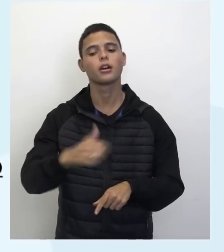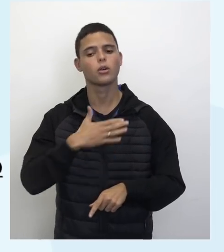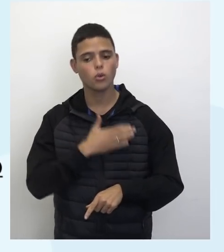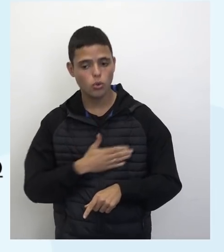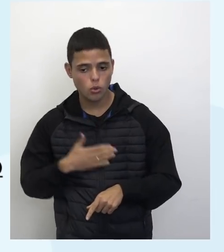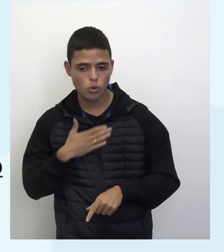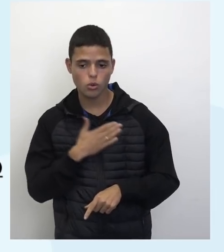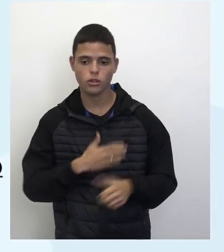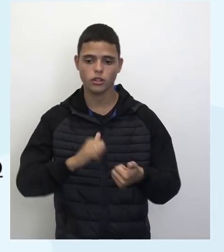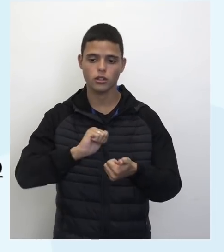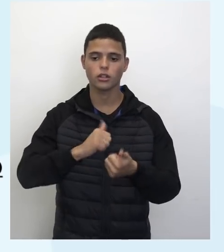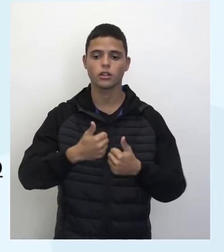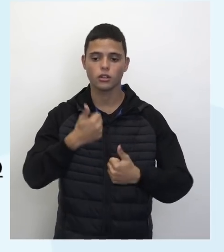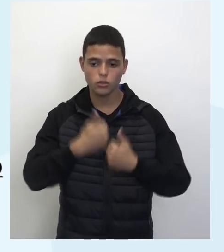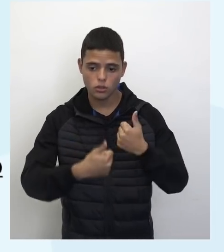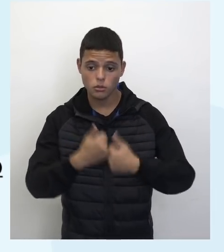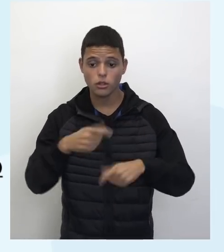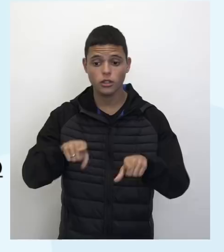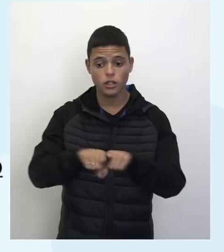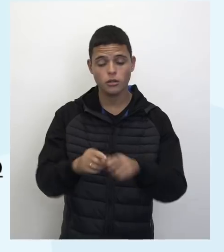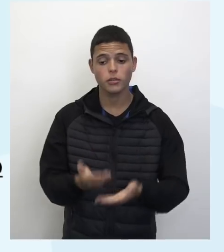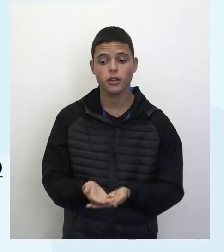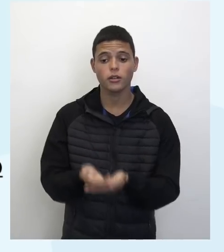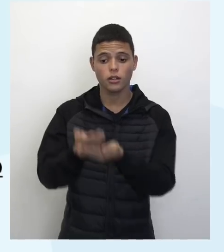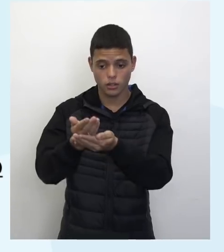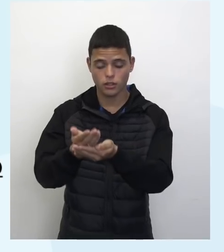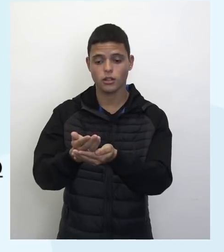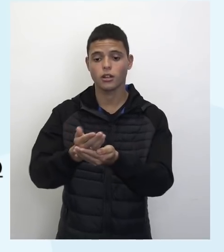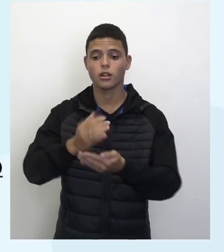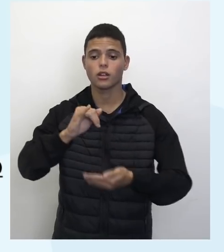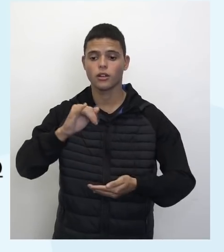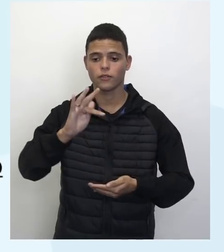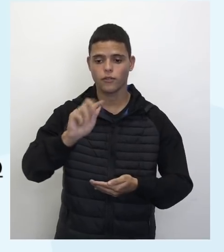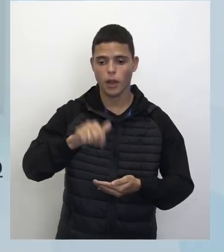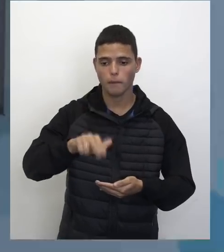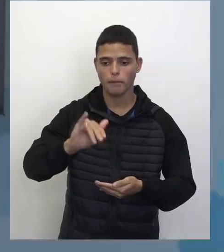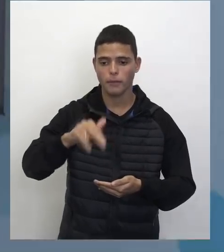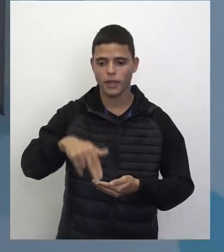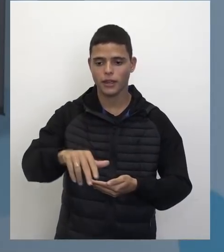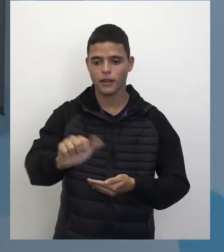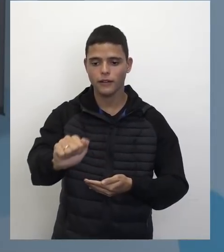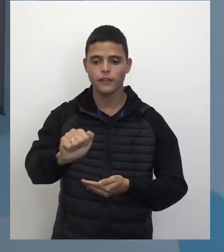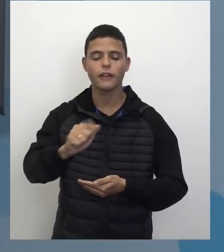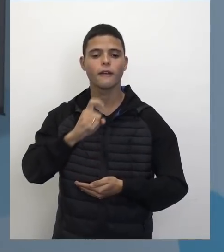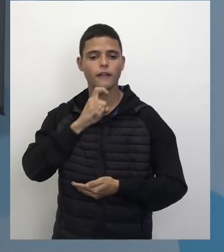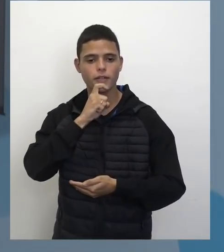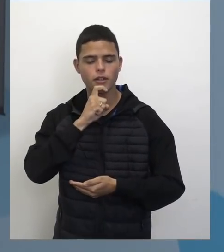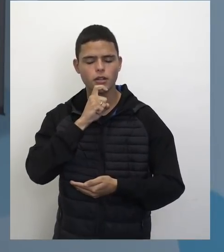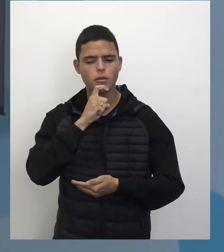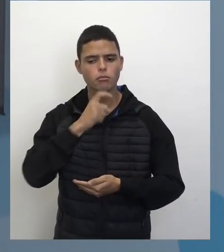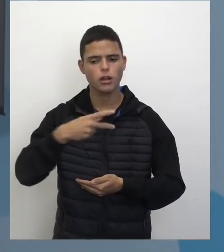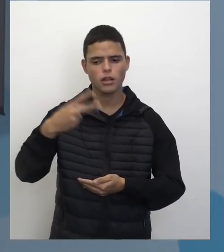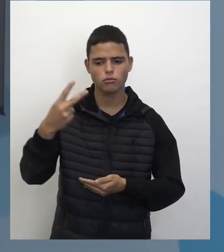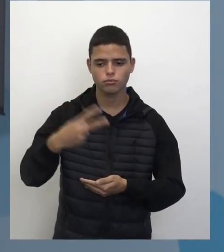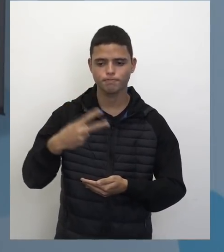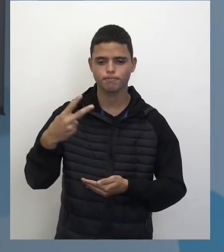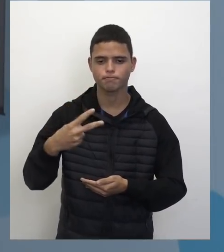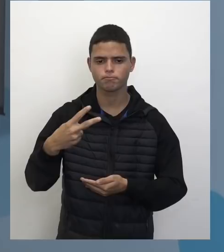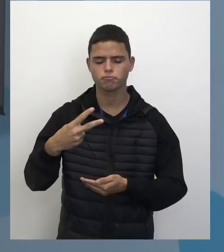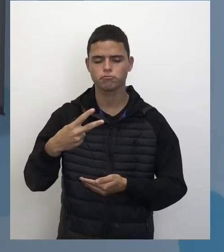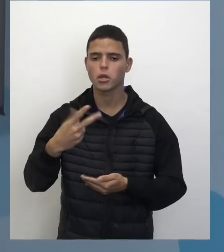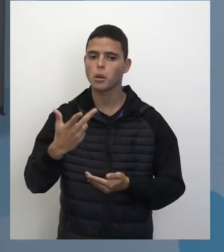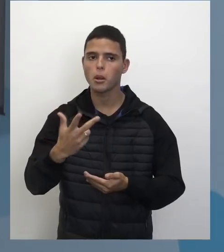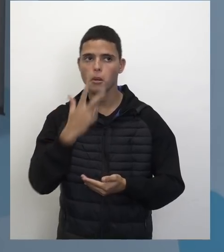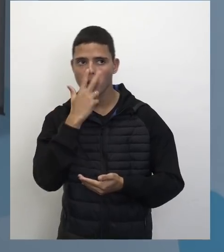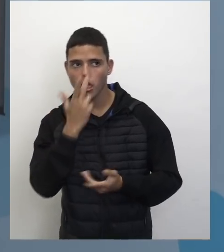Juliana é loira e Fabiana é verde. Só que por mais que essas duas situações, né, elas sejam, vamos dizer,